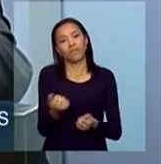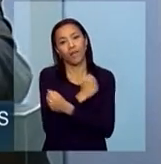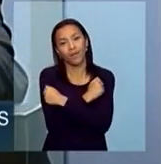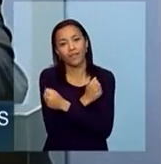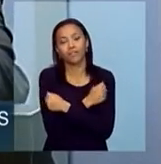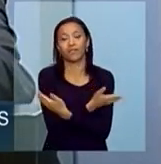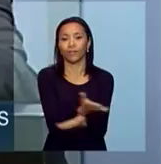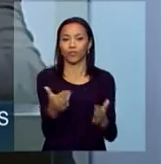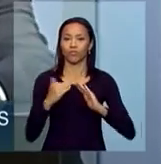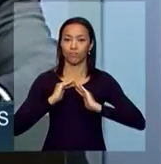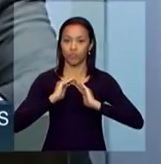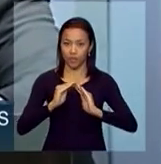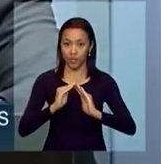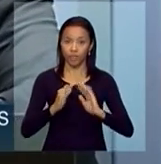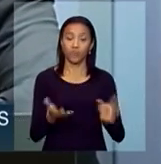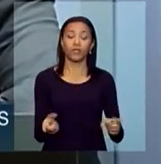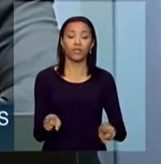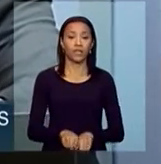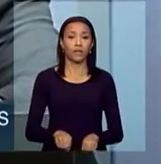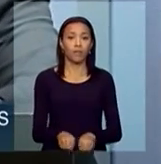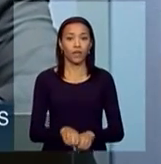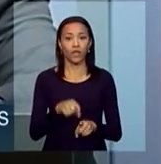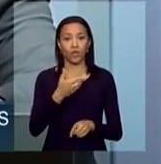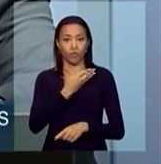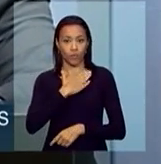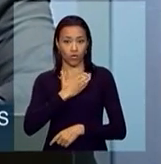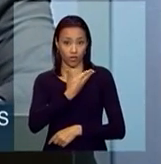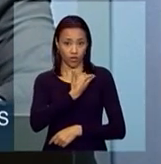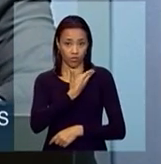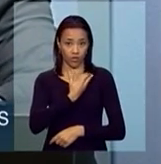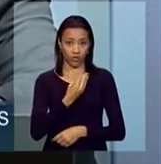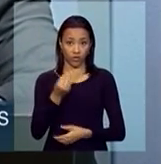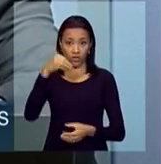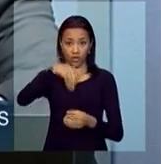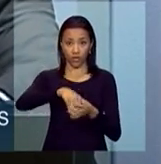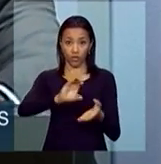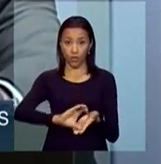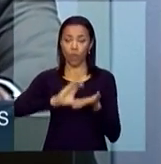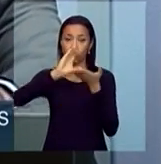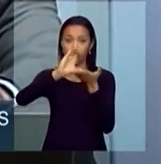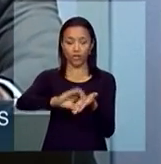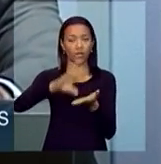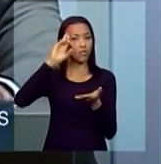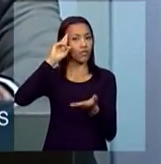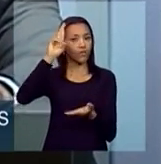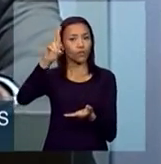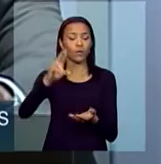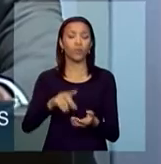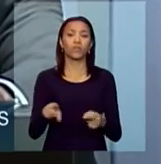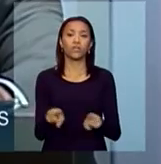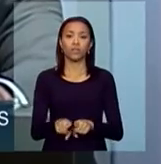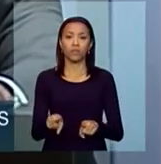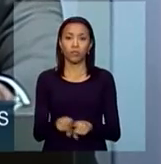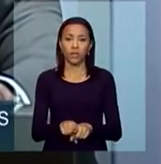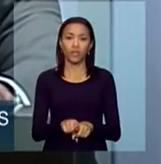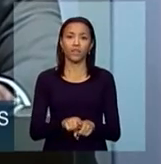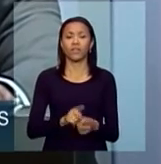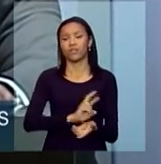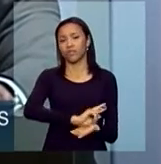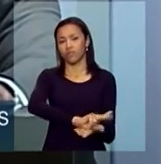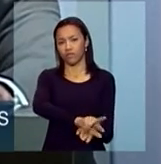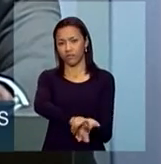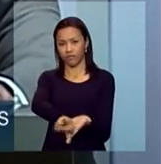todos, dos meus companheiros do Conselho Diretor, dos diretores da diretoria